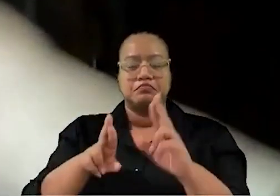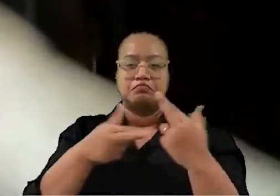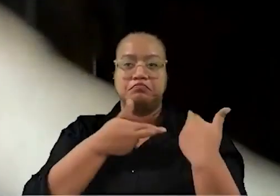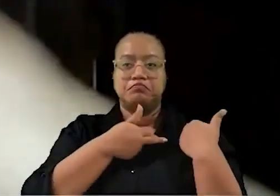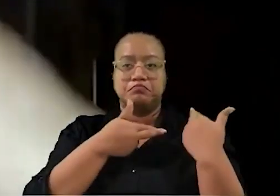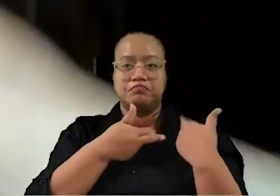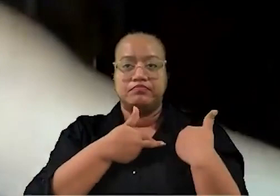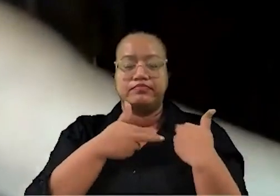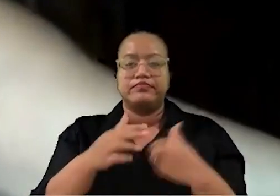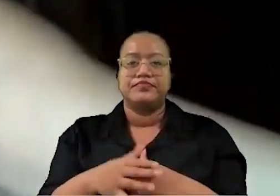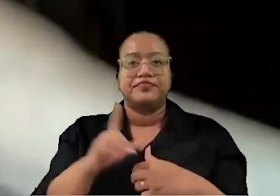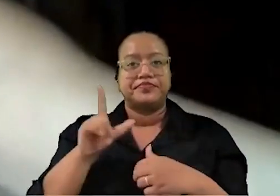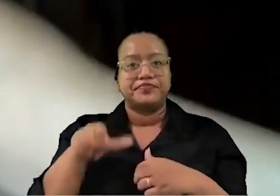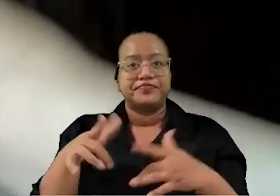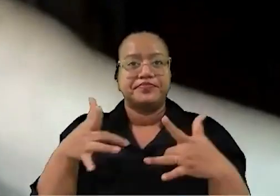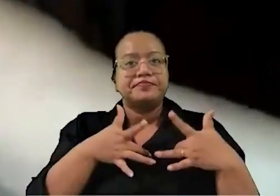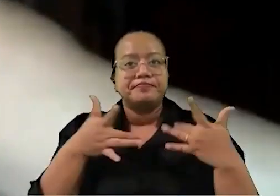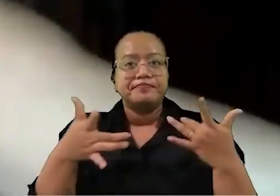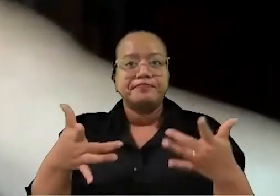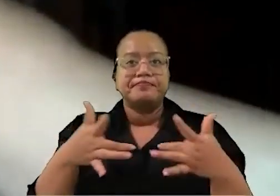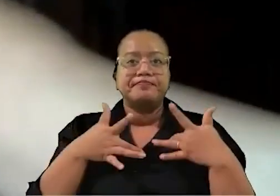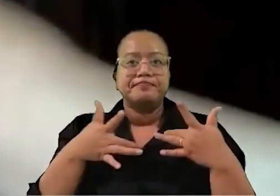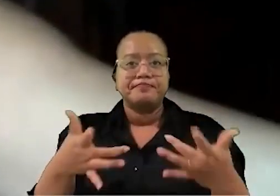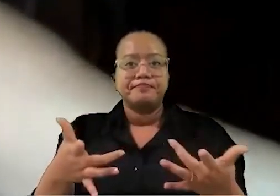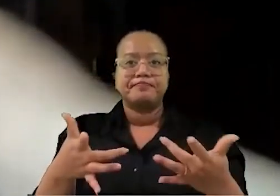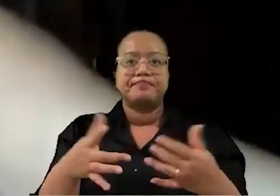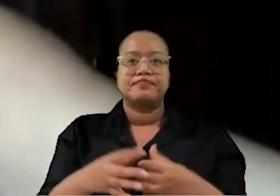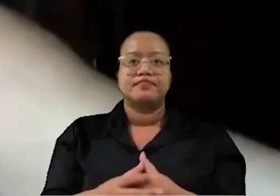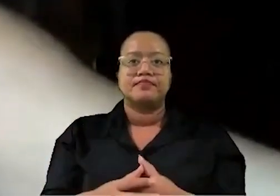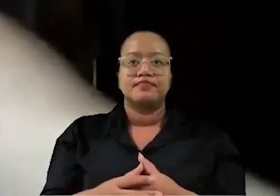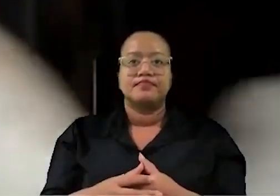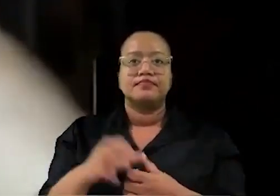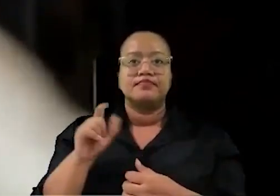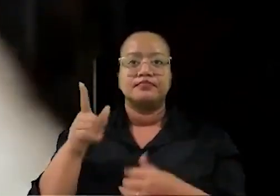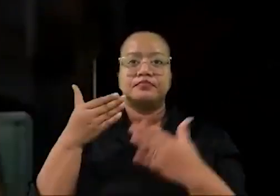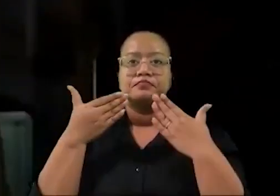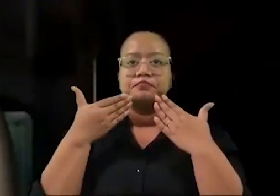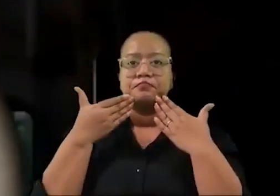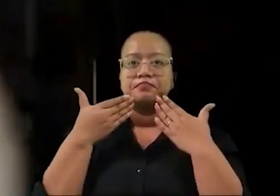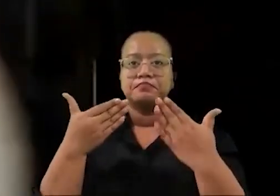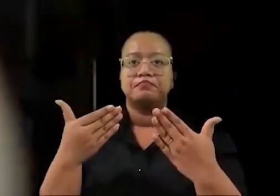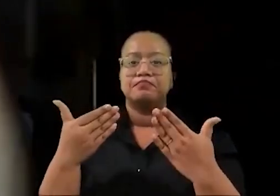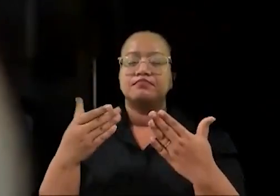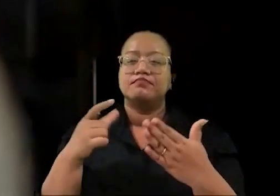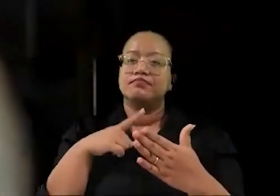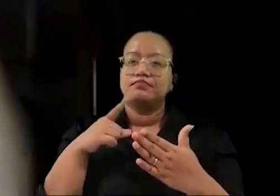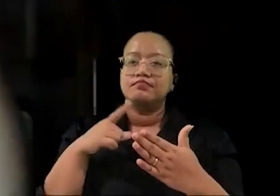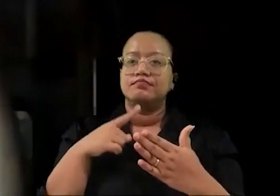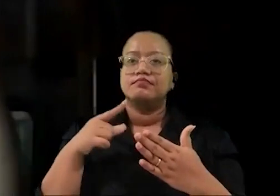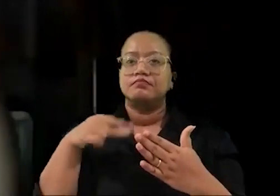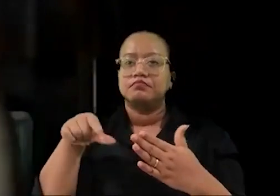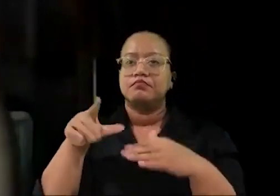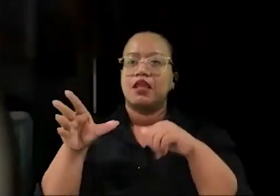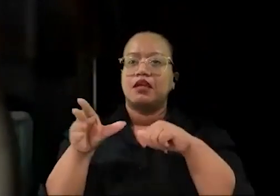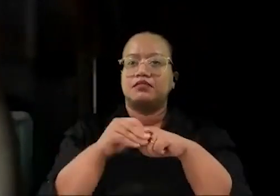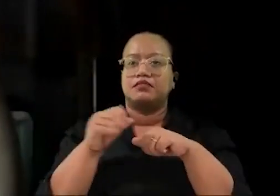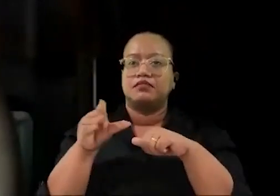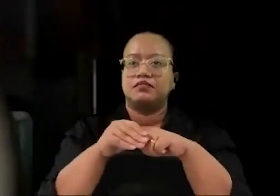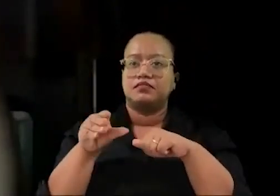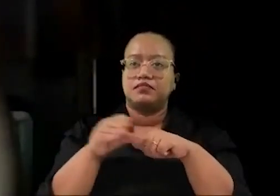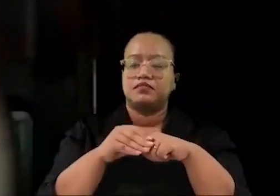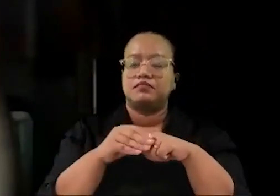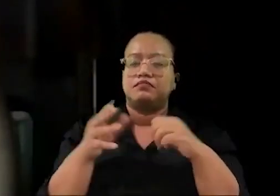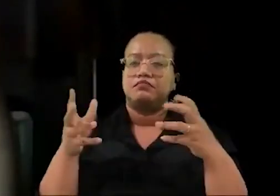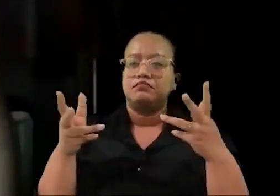que ele demonstra, e está aí o conhecimento que ele tem e que a gente precisa se